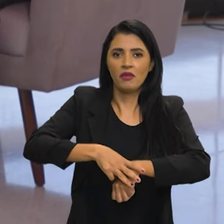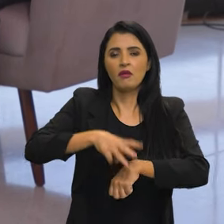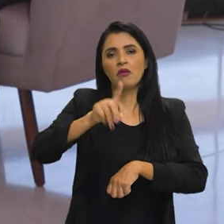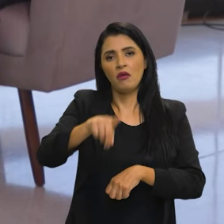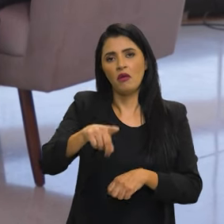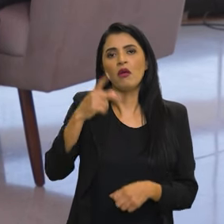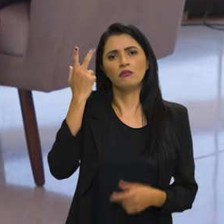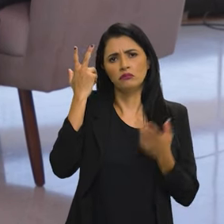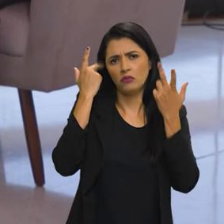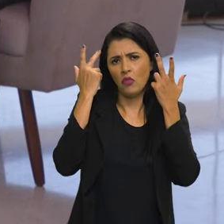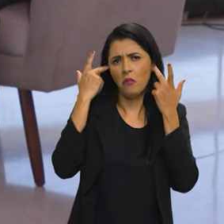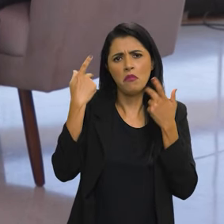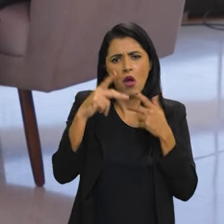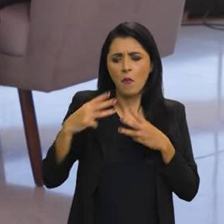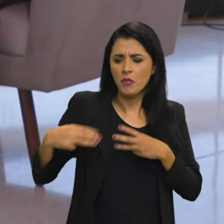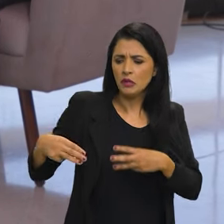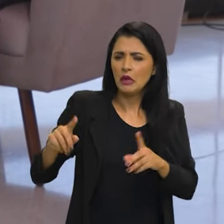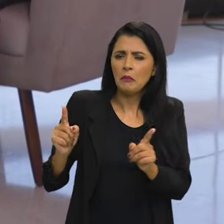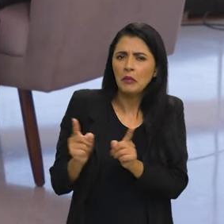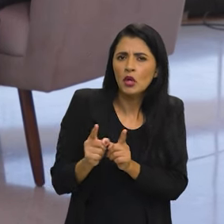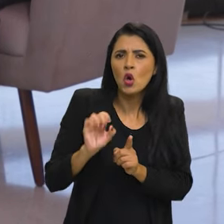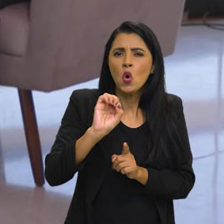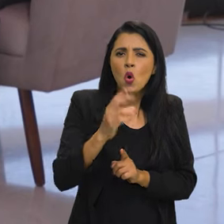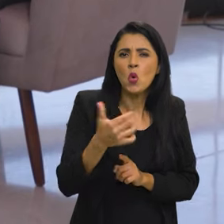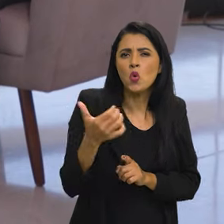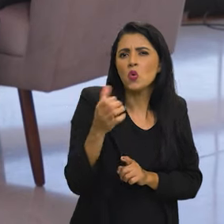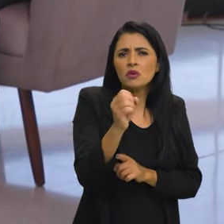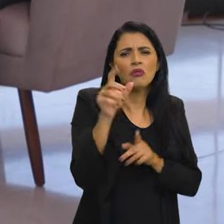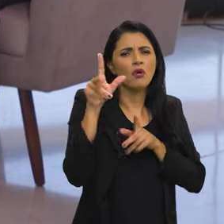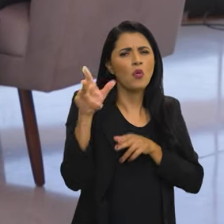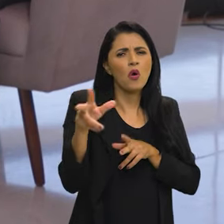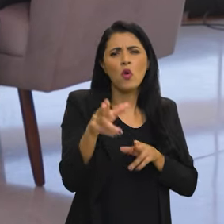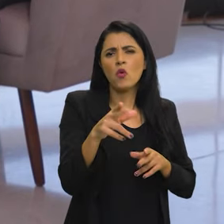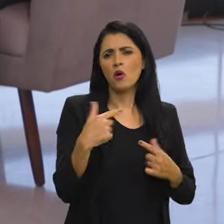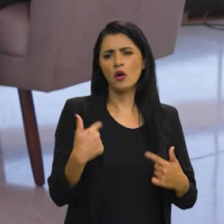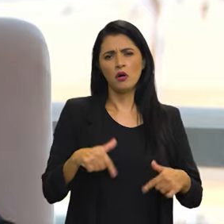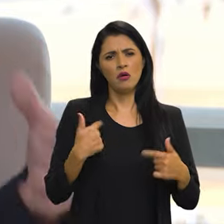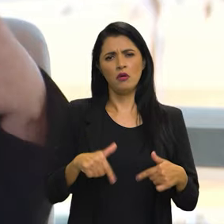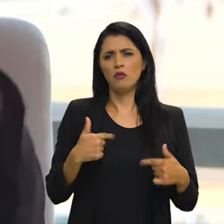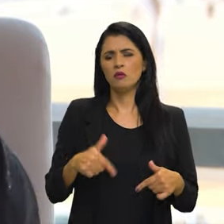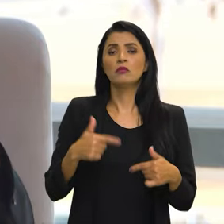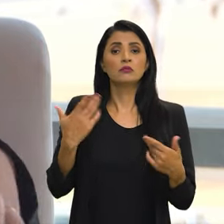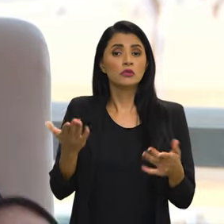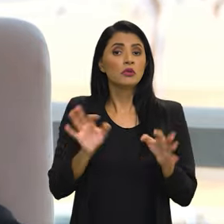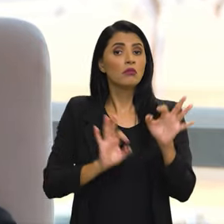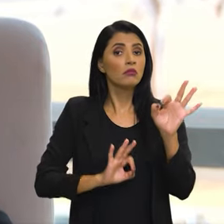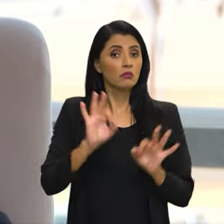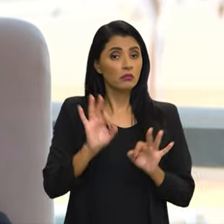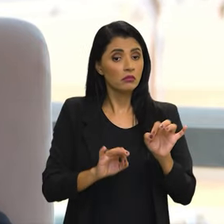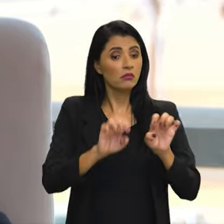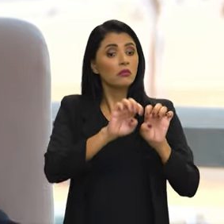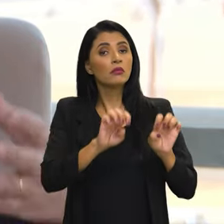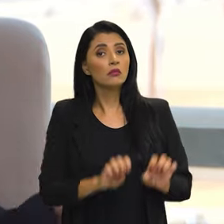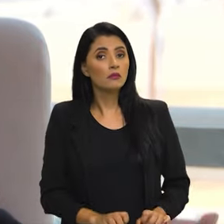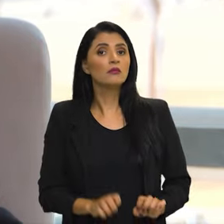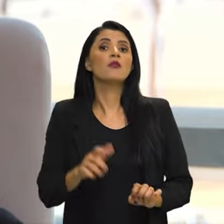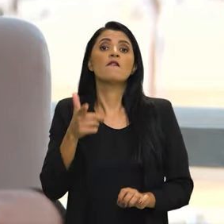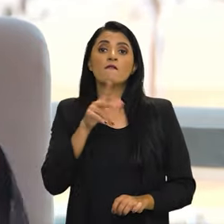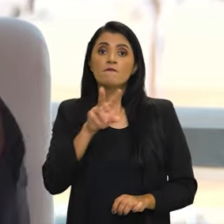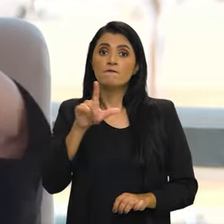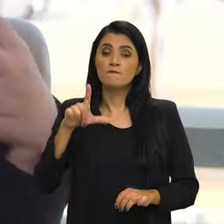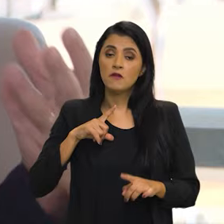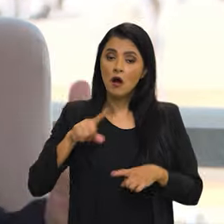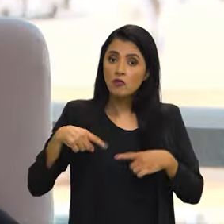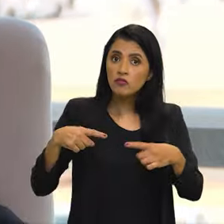comum você fazer para um ministério pequeno ou fazer para dez ministérios, é basicamente o mesmo trabalho. Então, gente está estruturando isso e vai ter um ganho de